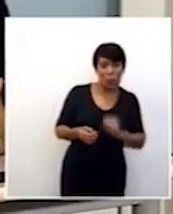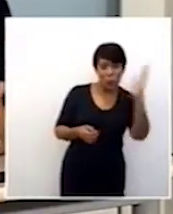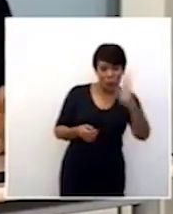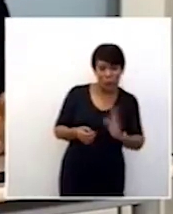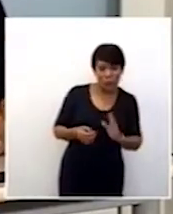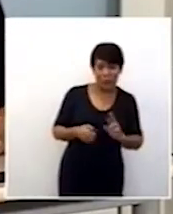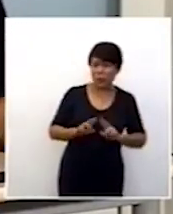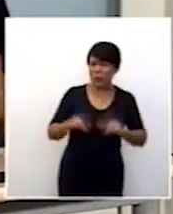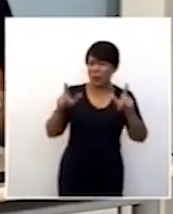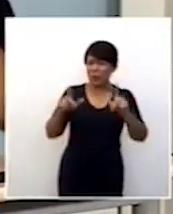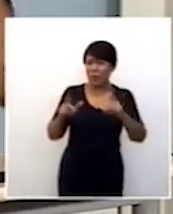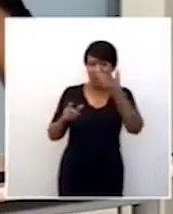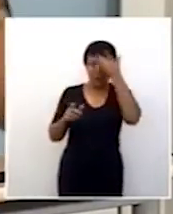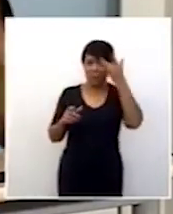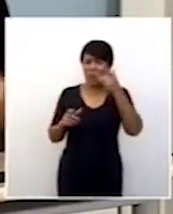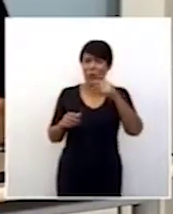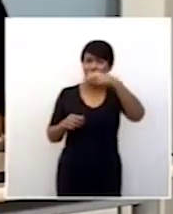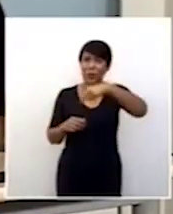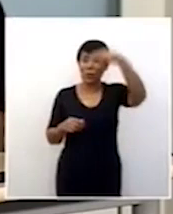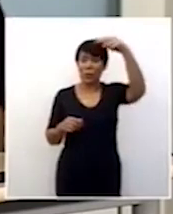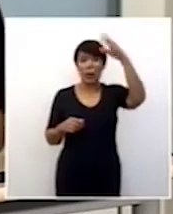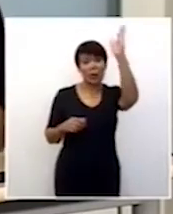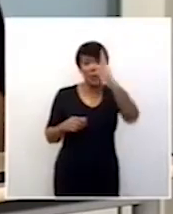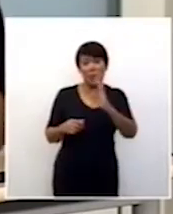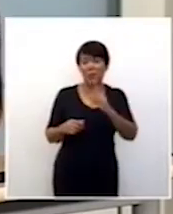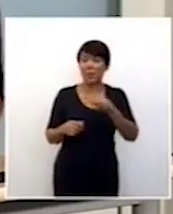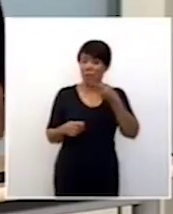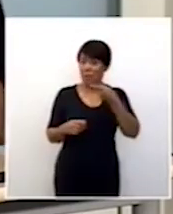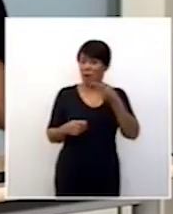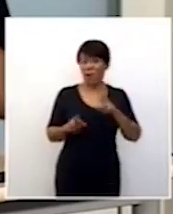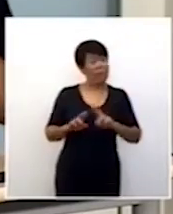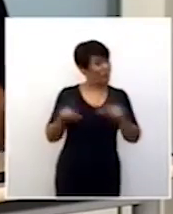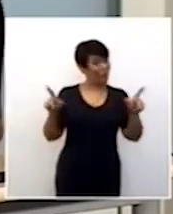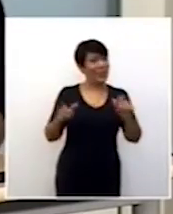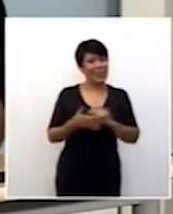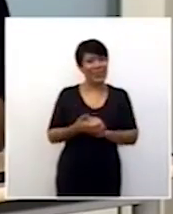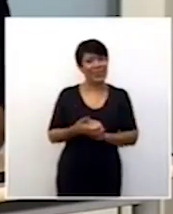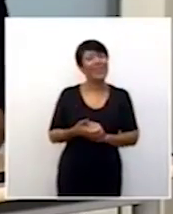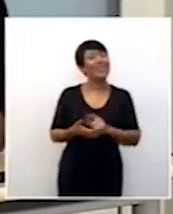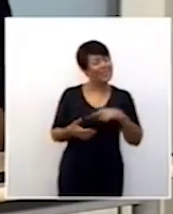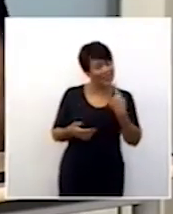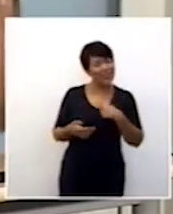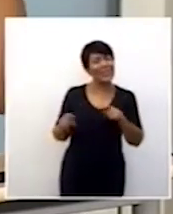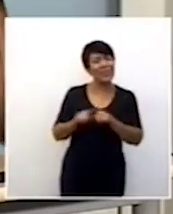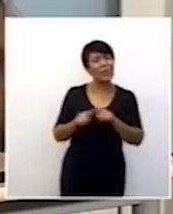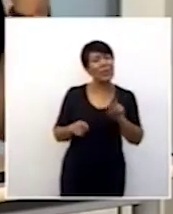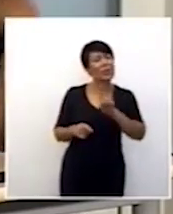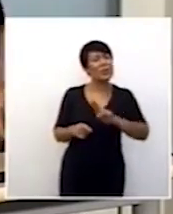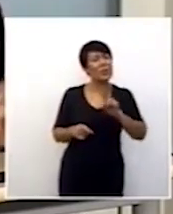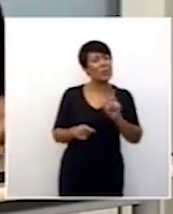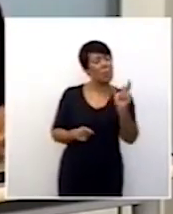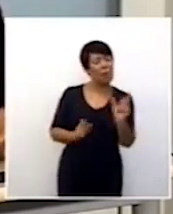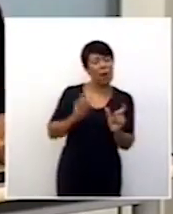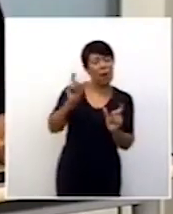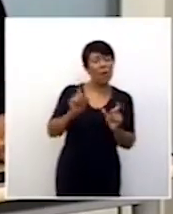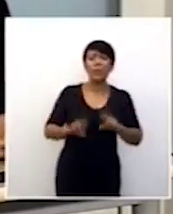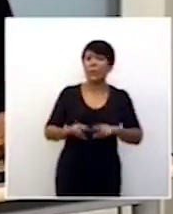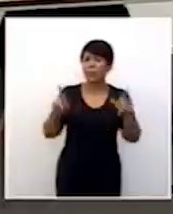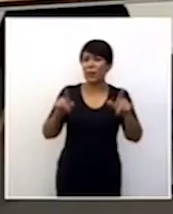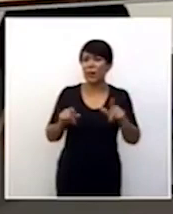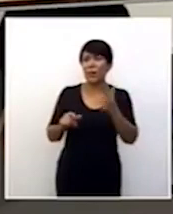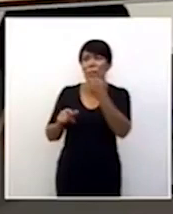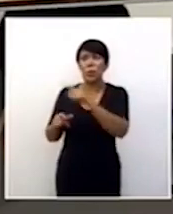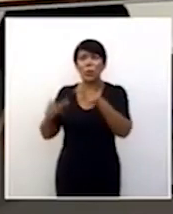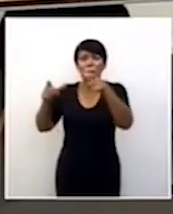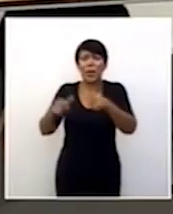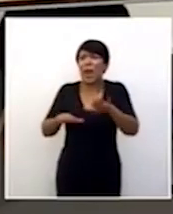nordeste e nem tão pouco aqui no sudeste. A gente usa algumas palavras diferenciadas que outras pessoas do mesmo Brasil não vão entender. E você de